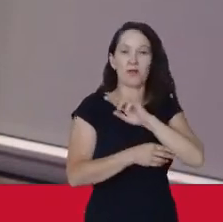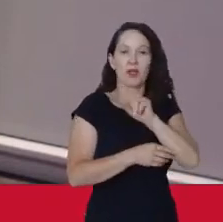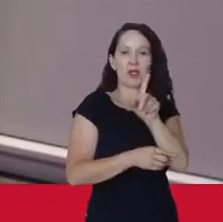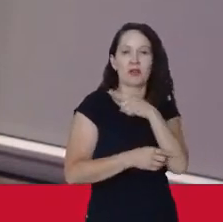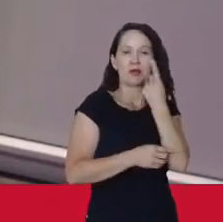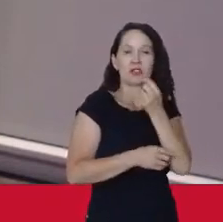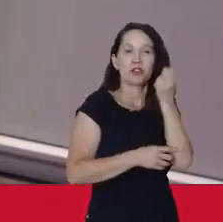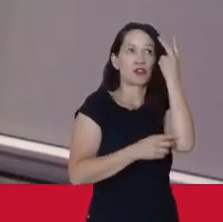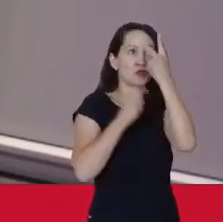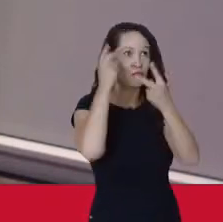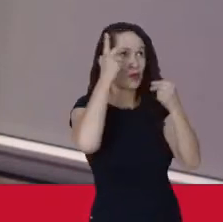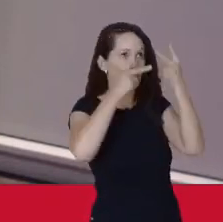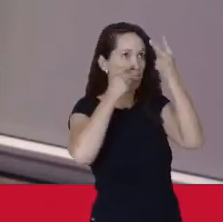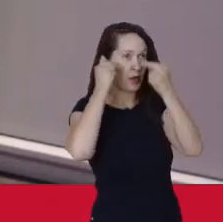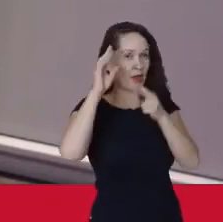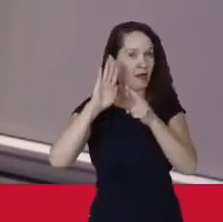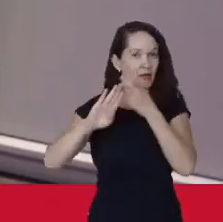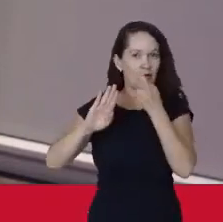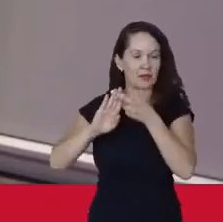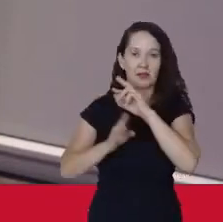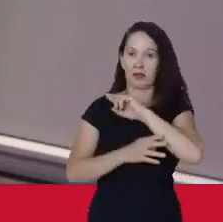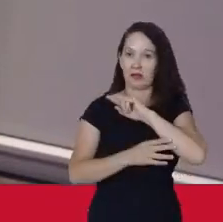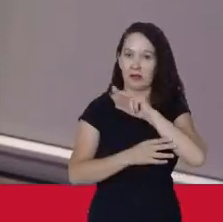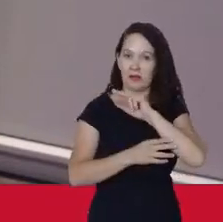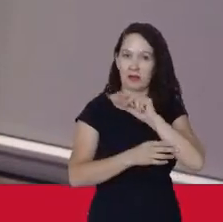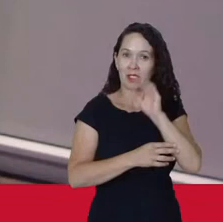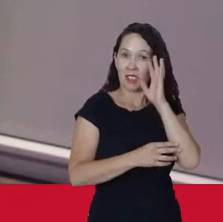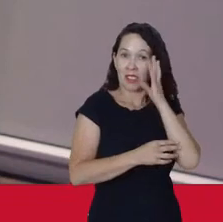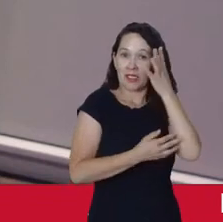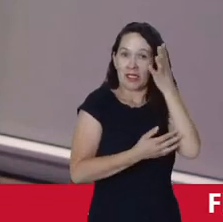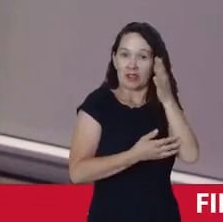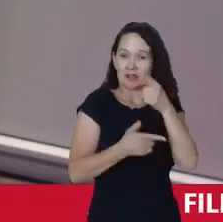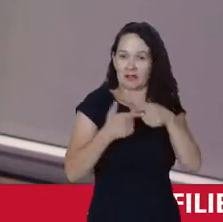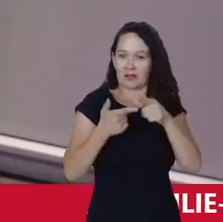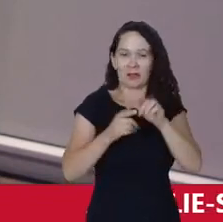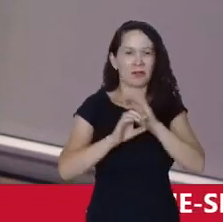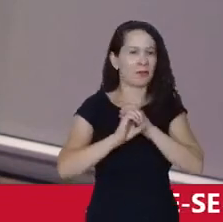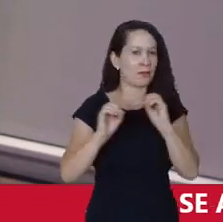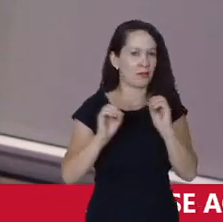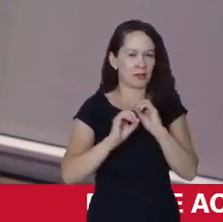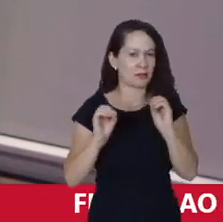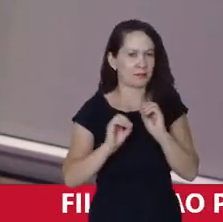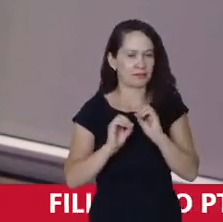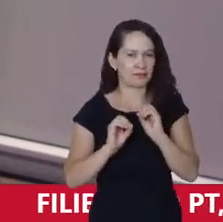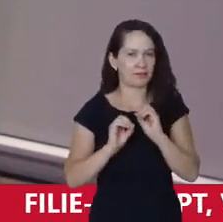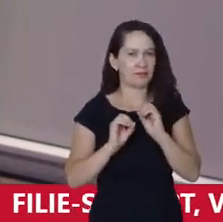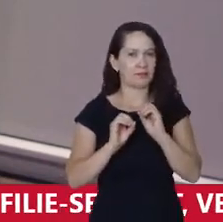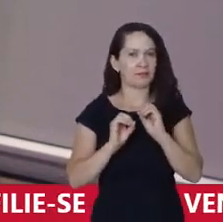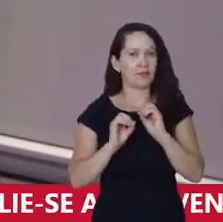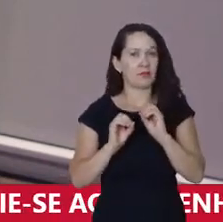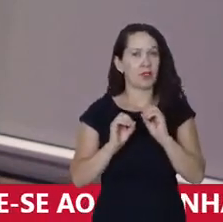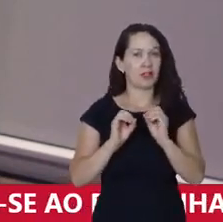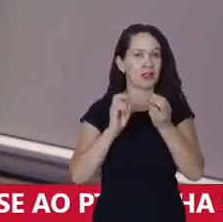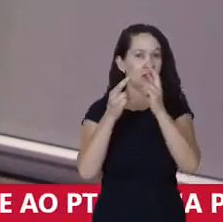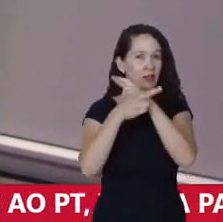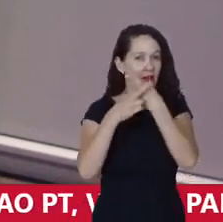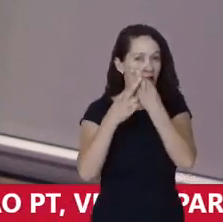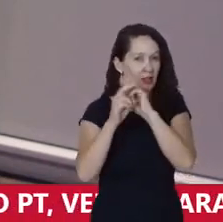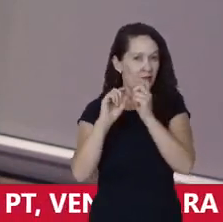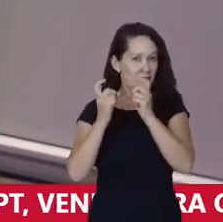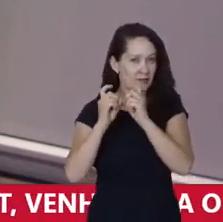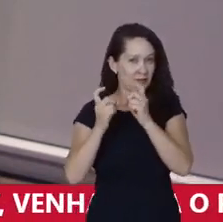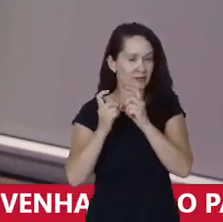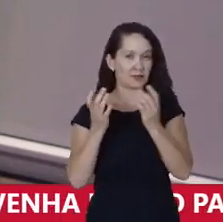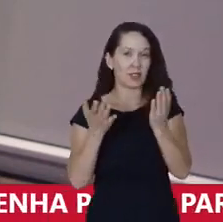nos iludirmos com o relatório, ele não resolve o problema desta deforma administrativa, em alguns